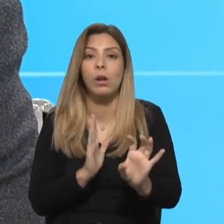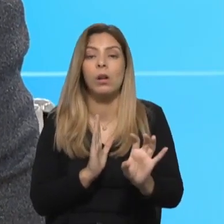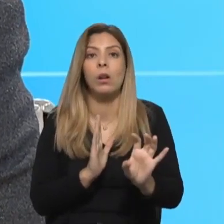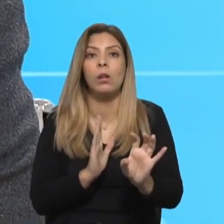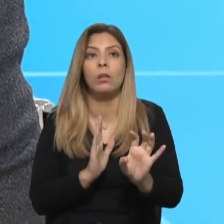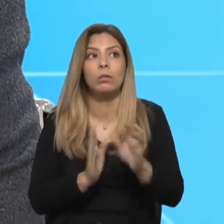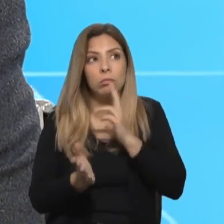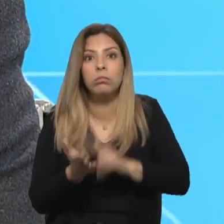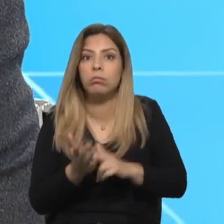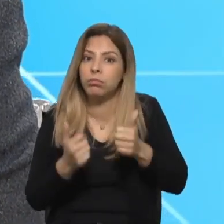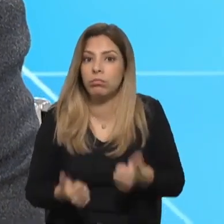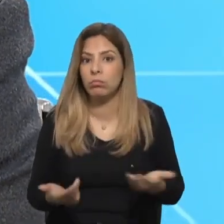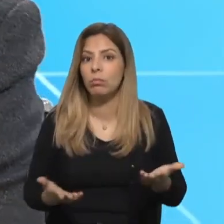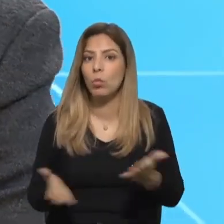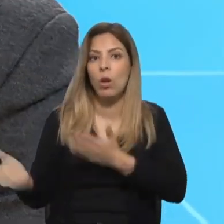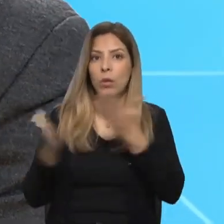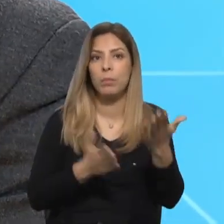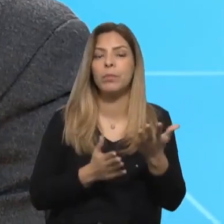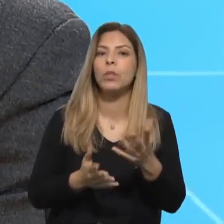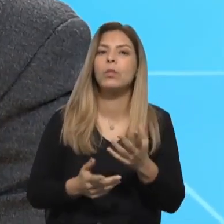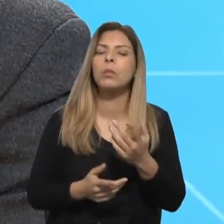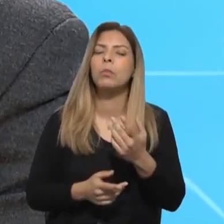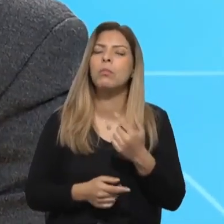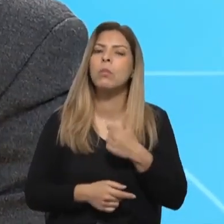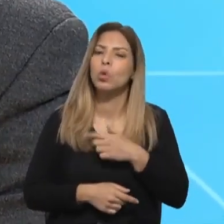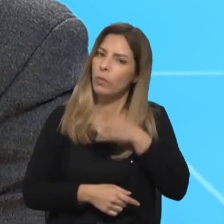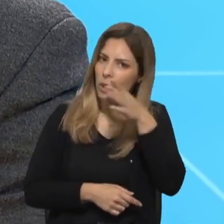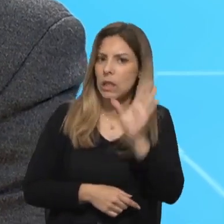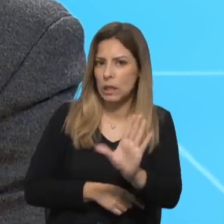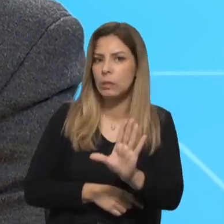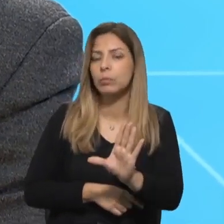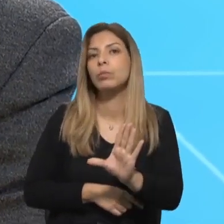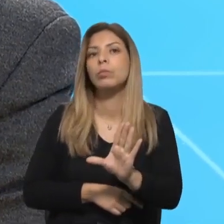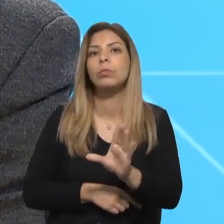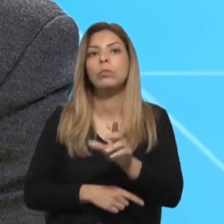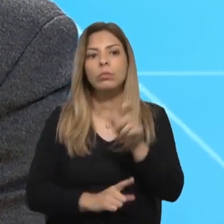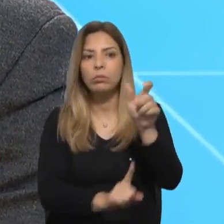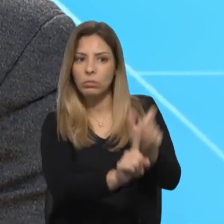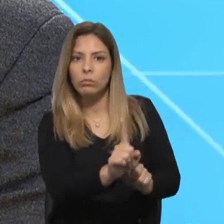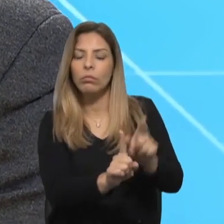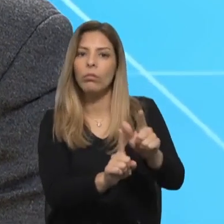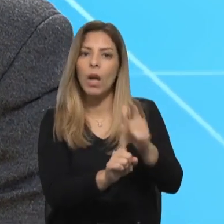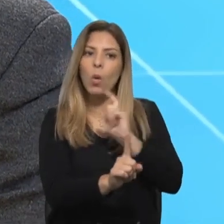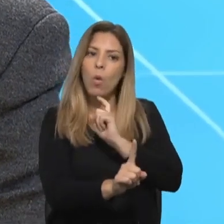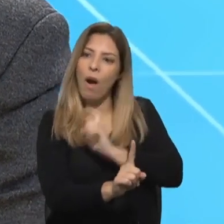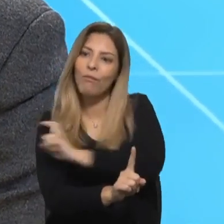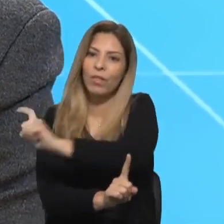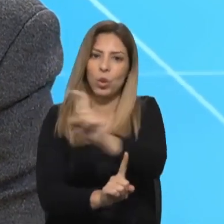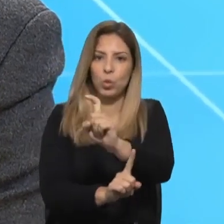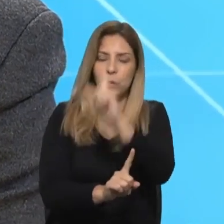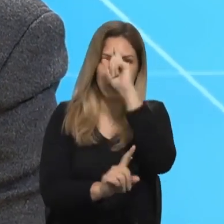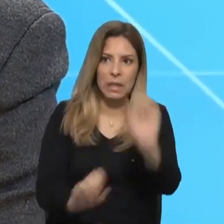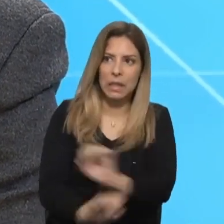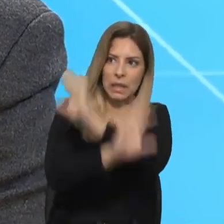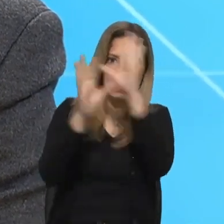humana, por um lado, mas deixe-me dizer-lhe, eu creio que foi um sinal de clareza e de simplicidade ao